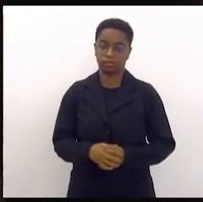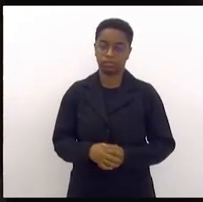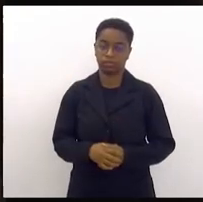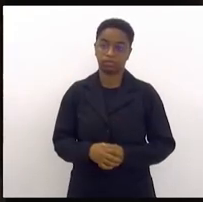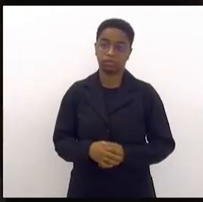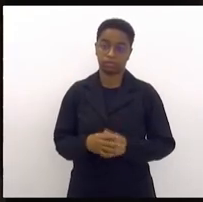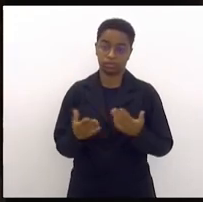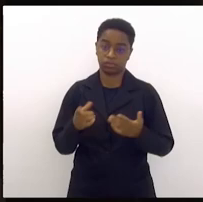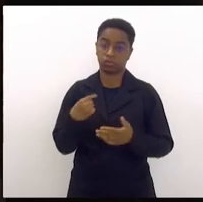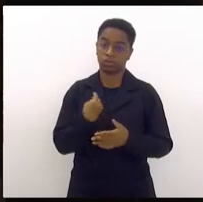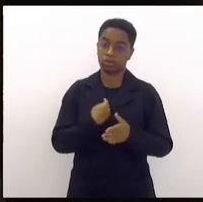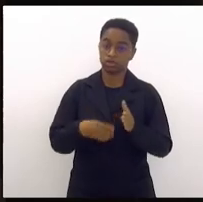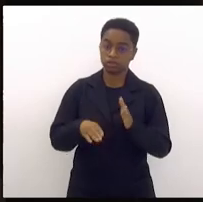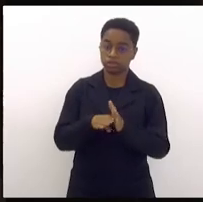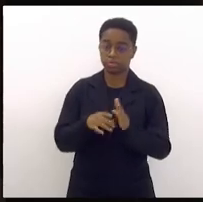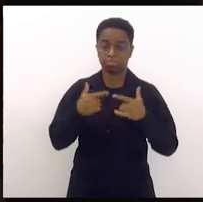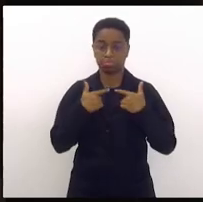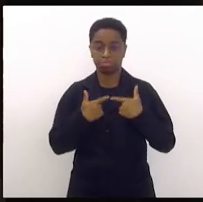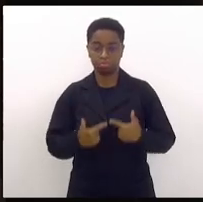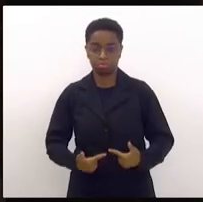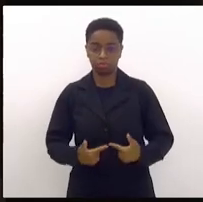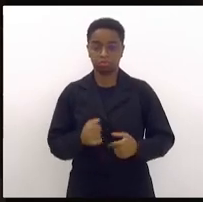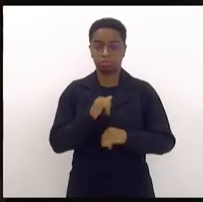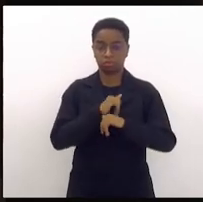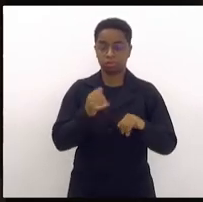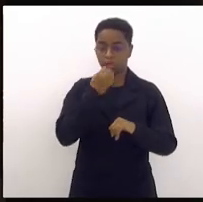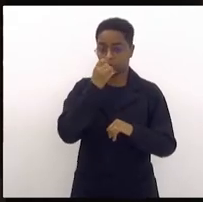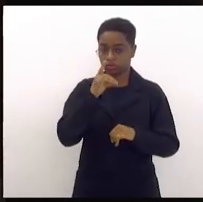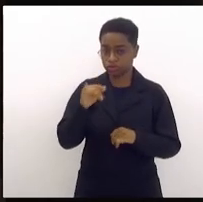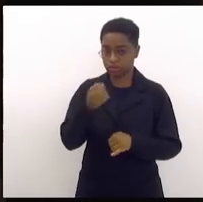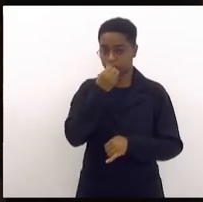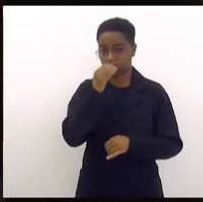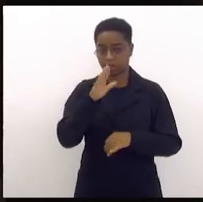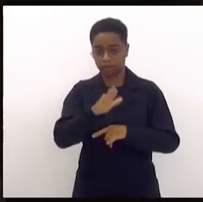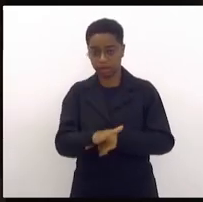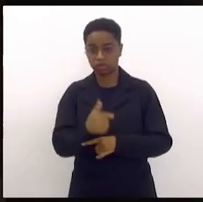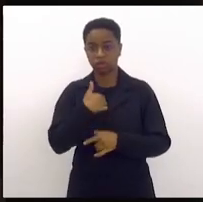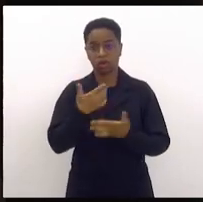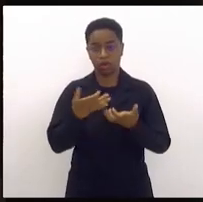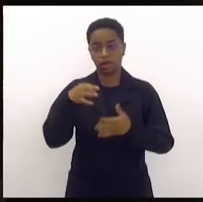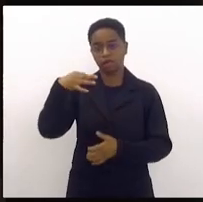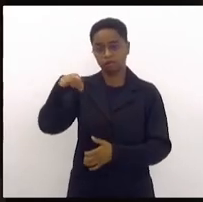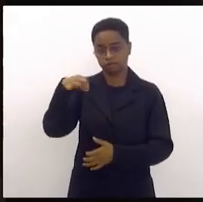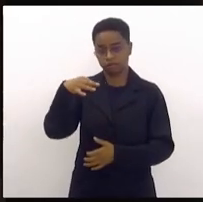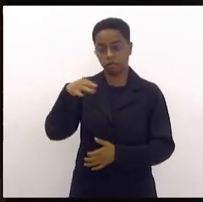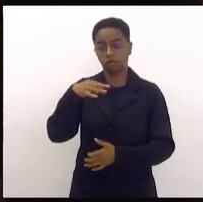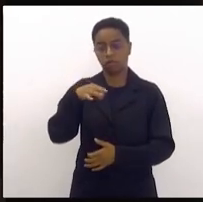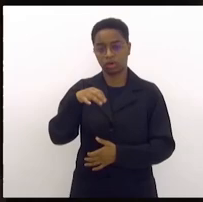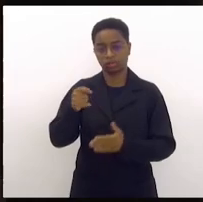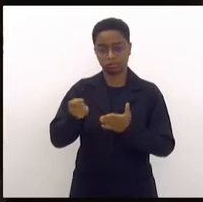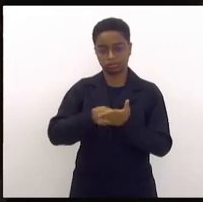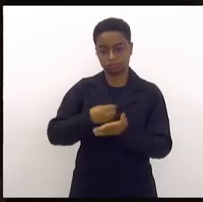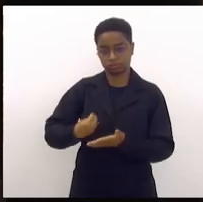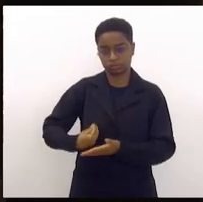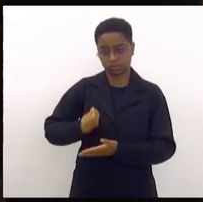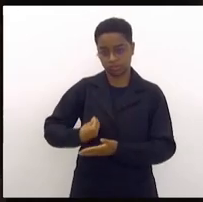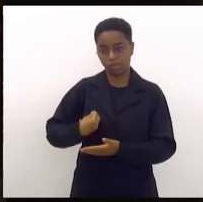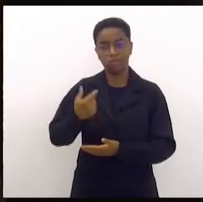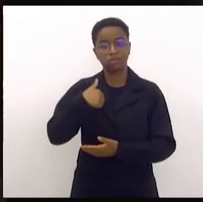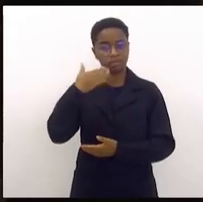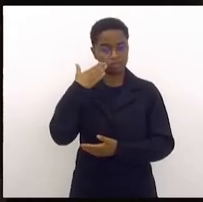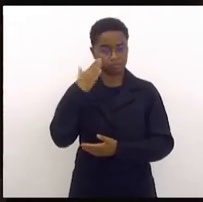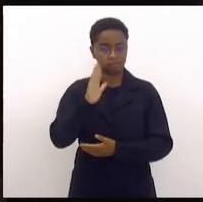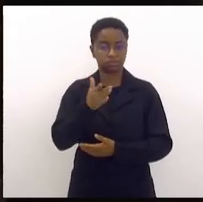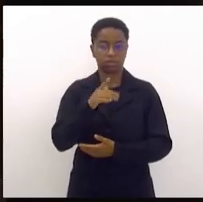Chegamos numa educação. Bom dia, boa tarde. Eu quero só a folha de ponto. Porque eu já sabia onde estava a sacanagem, a ladroagem, a roubalheira,